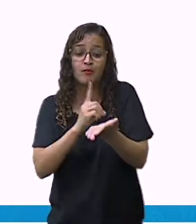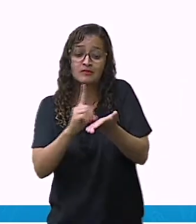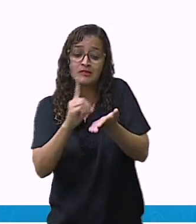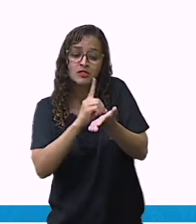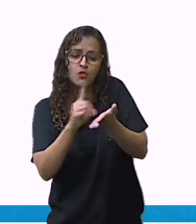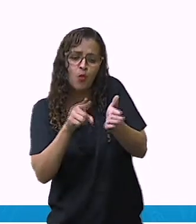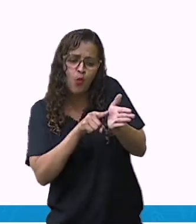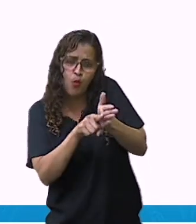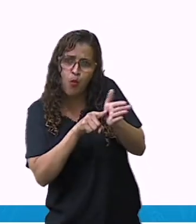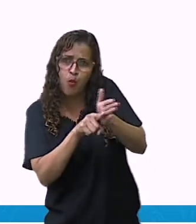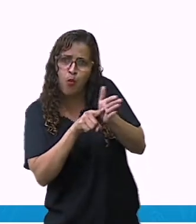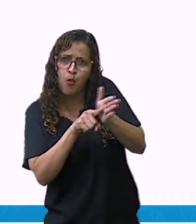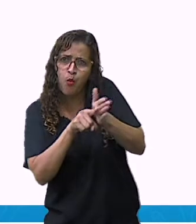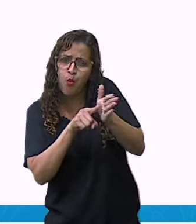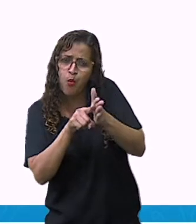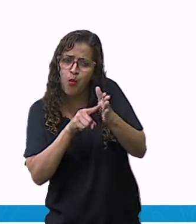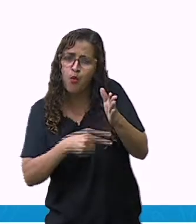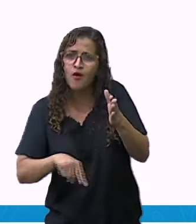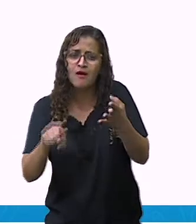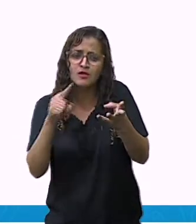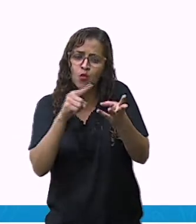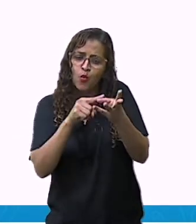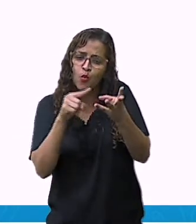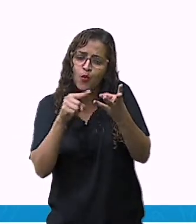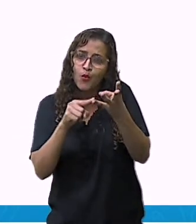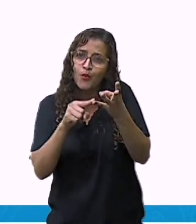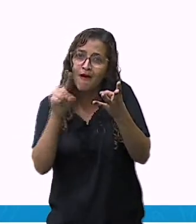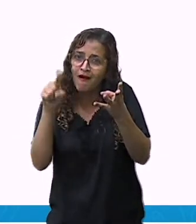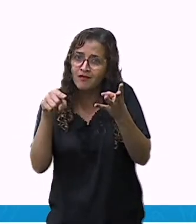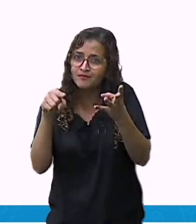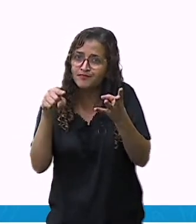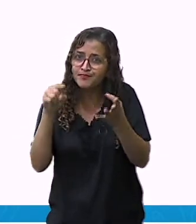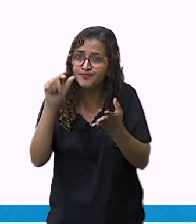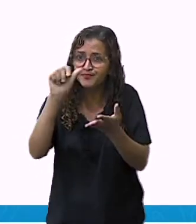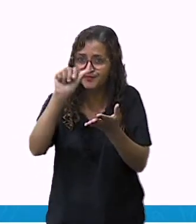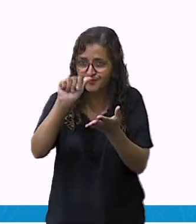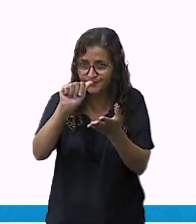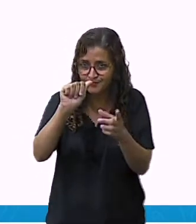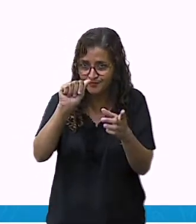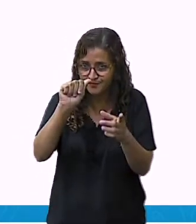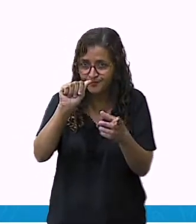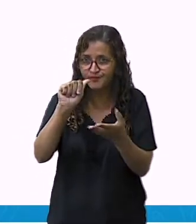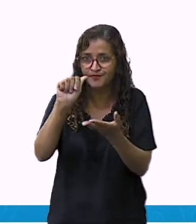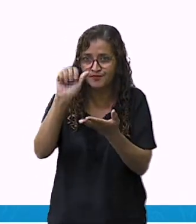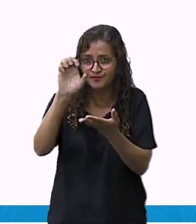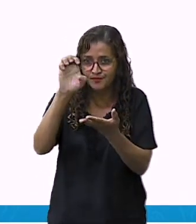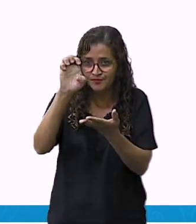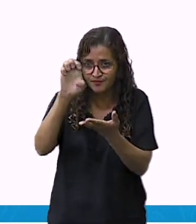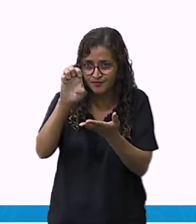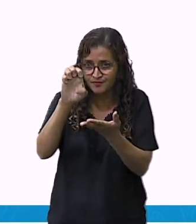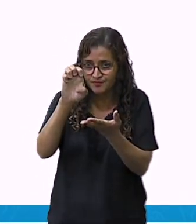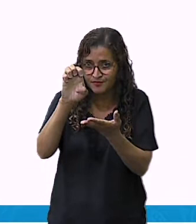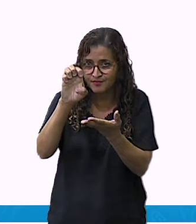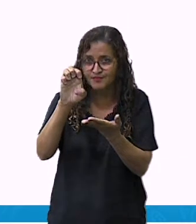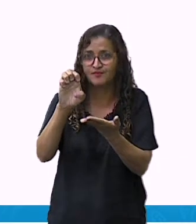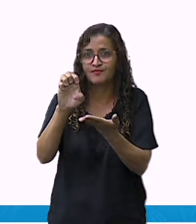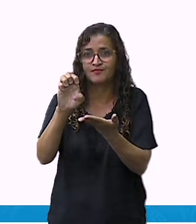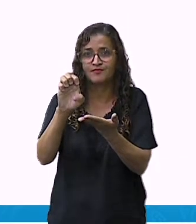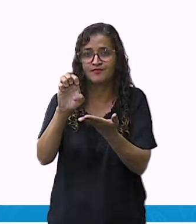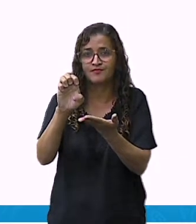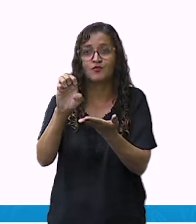da palavra estudante são A, E e a